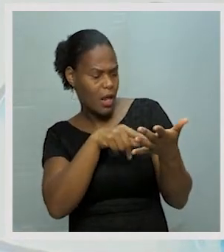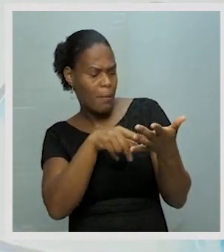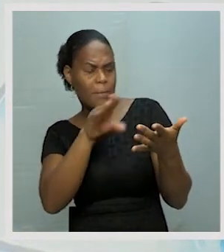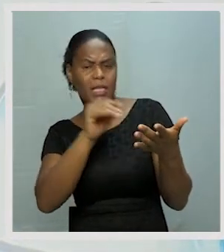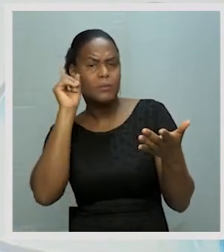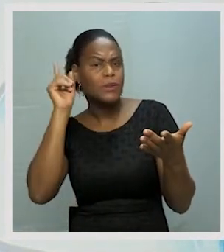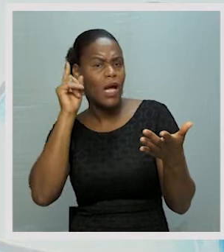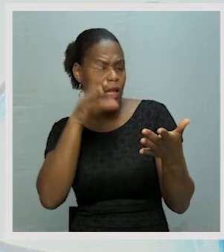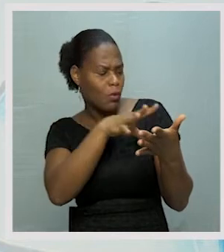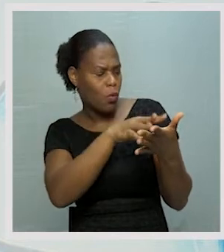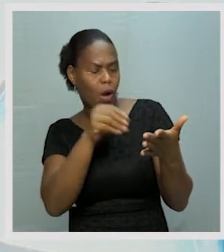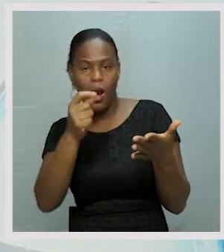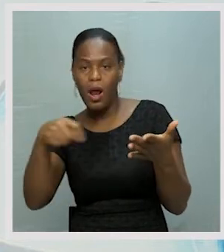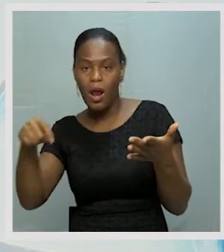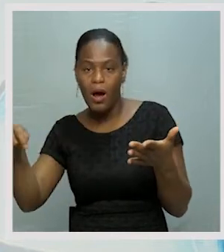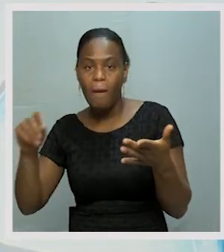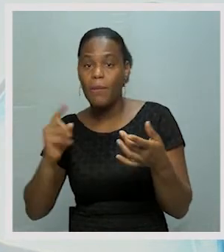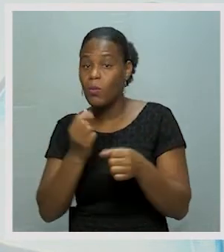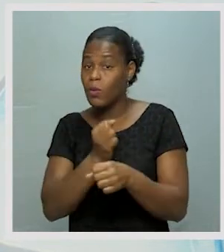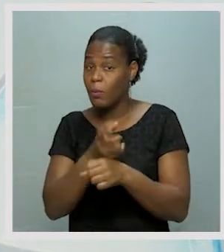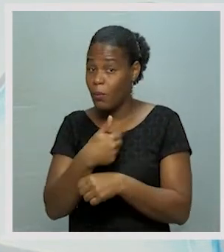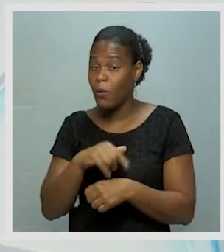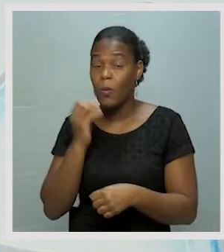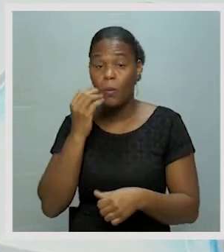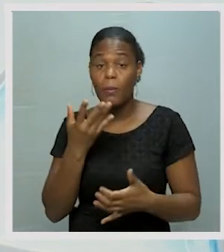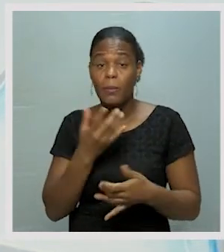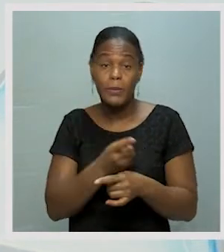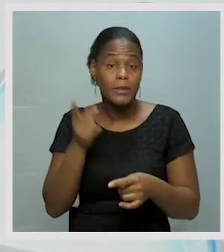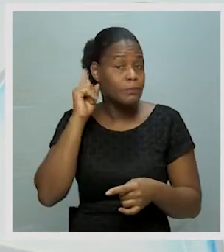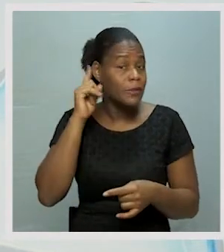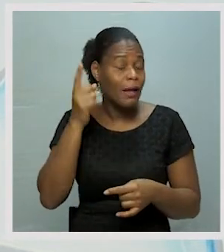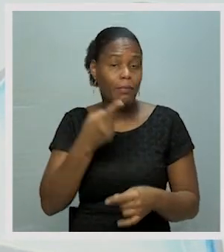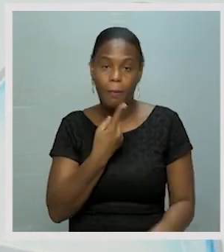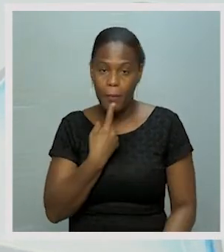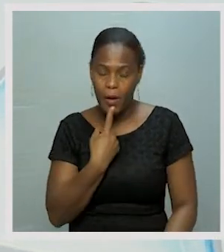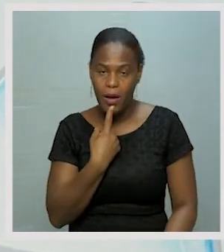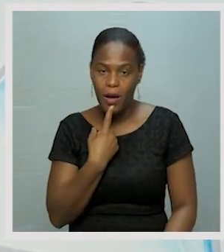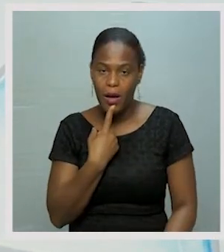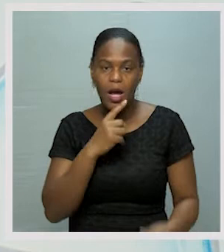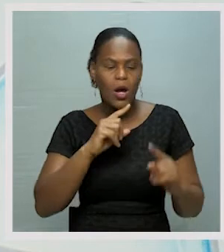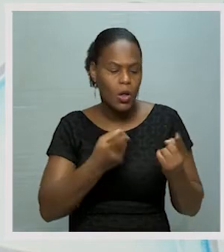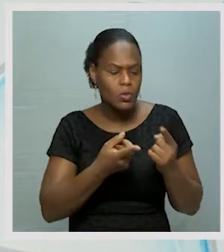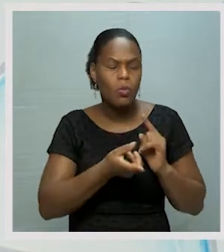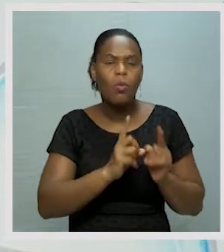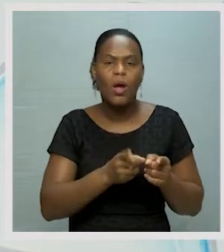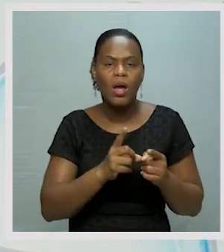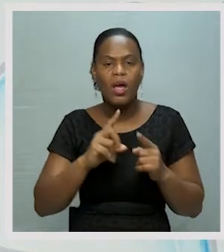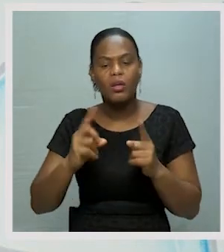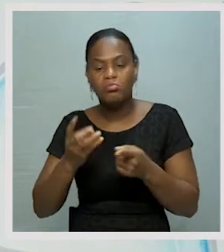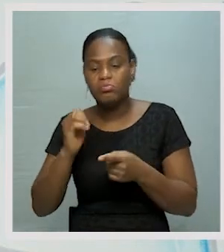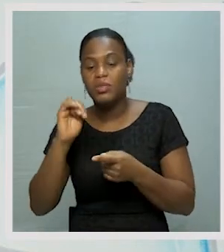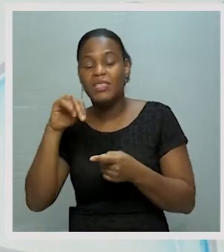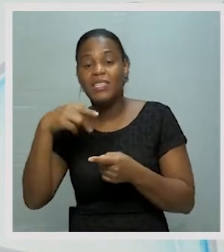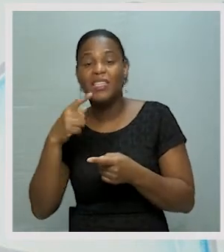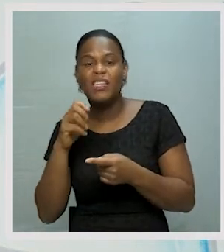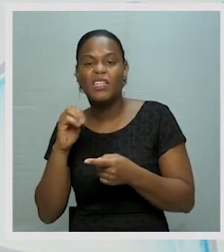precisa para o seu trabalho. Por isso é importante compreender o que é resumo, o que é síntese, o que é uma